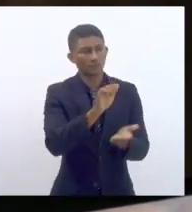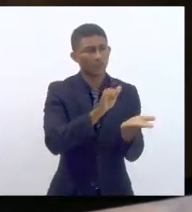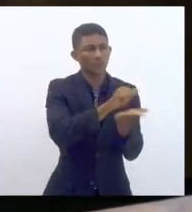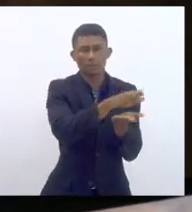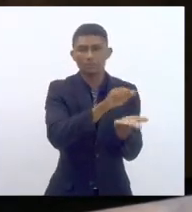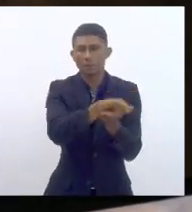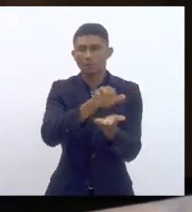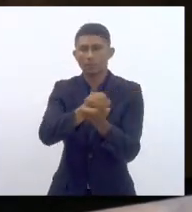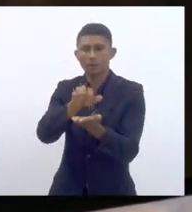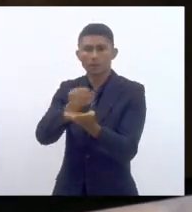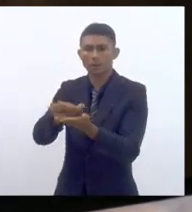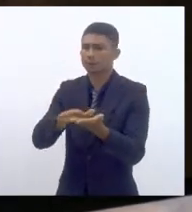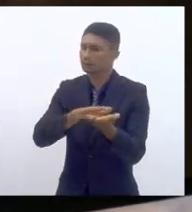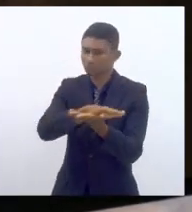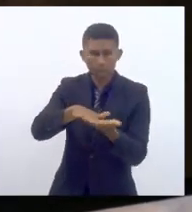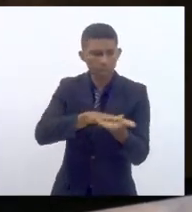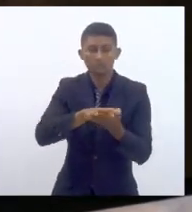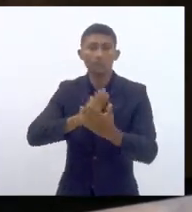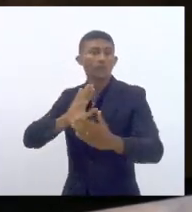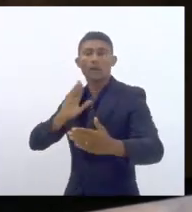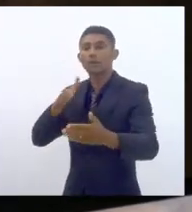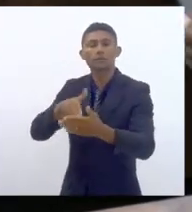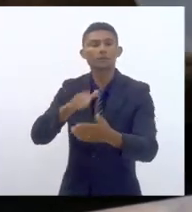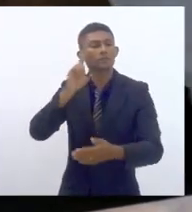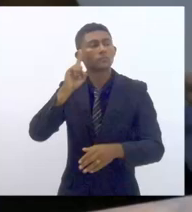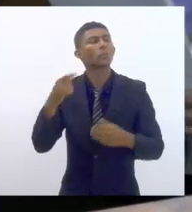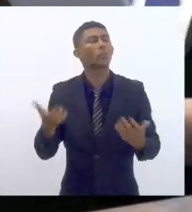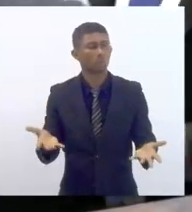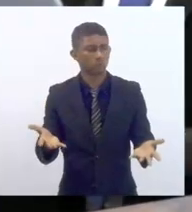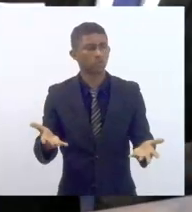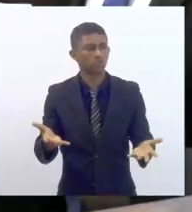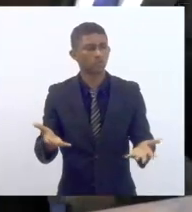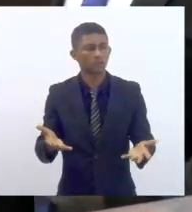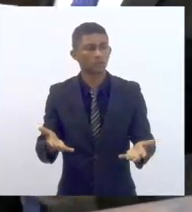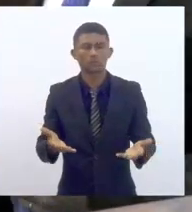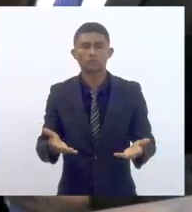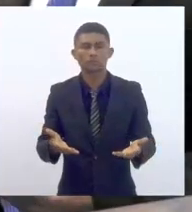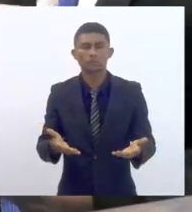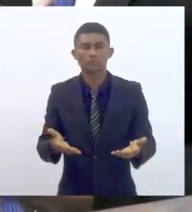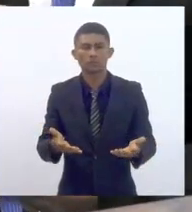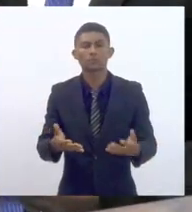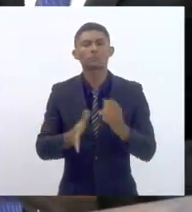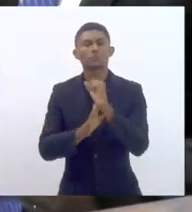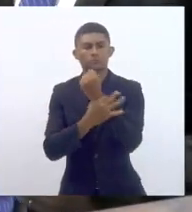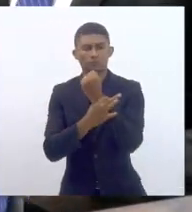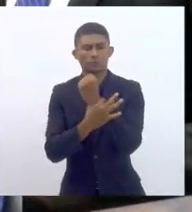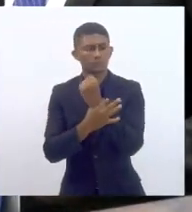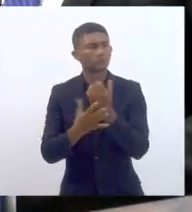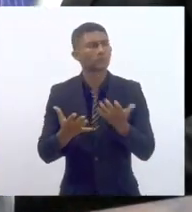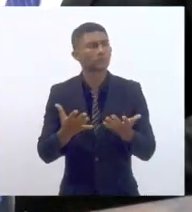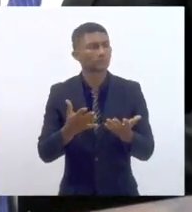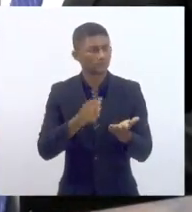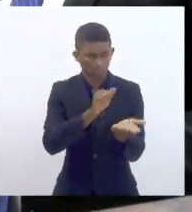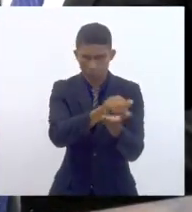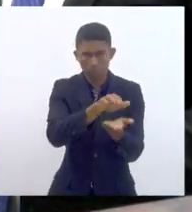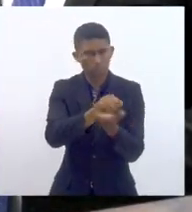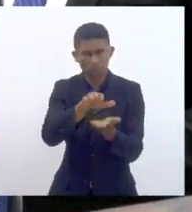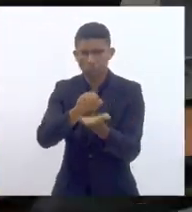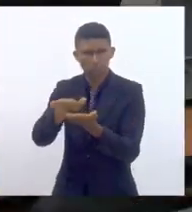até... qual data, Bacelar? Tem alguma data ou a garantia... é que em momento algum vai ter demissão.